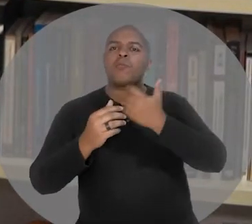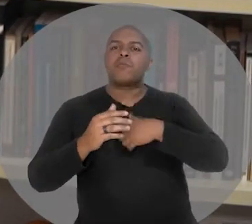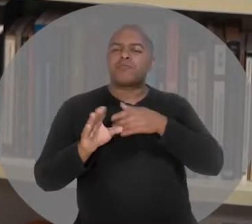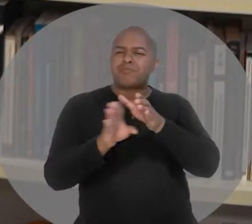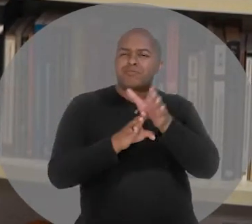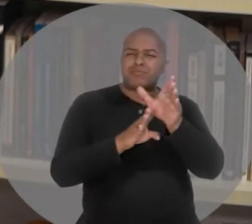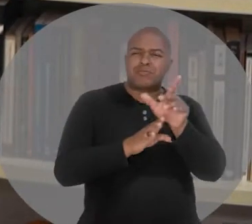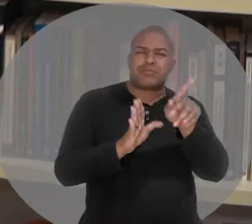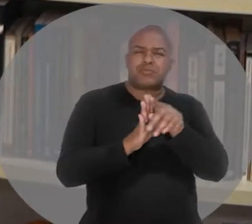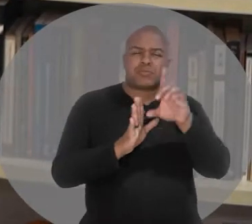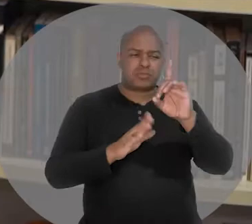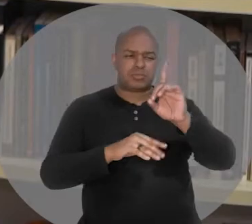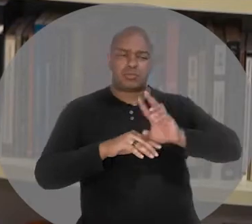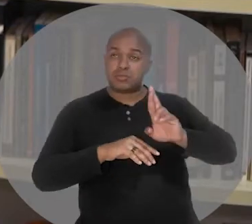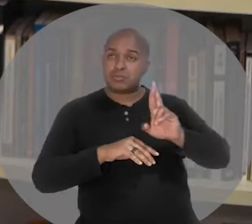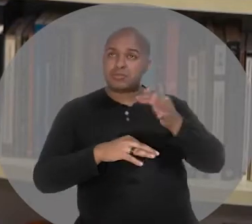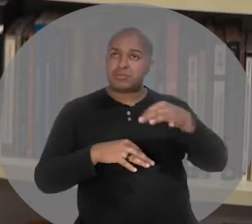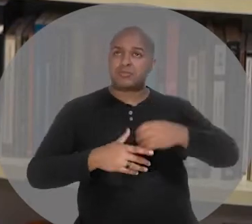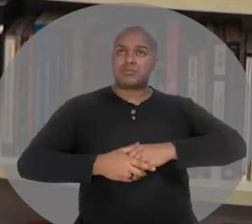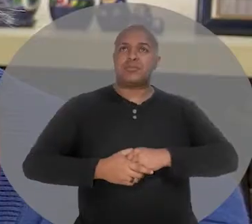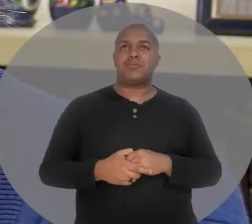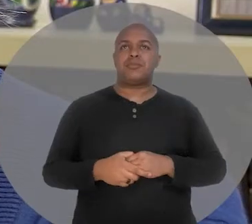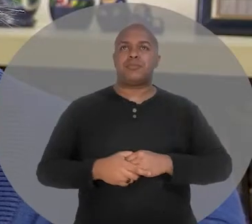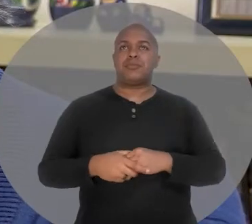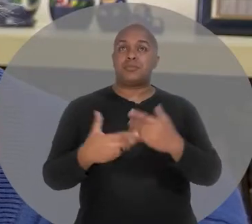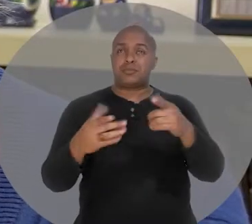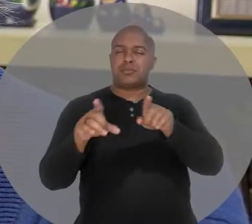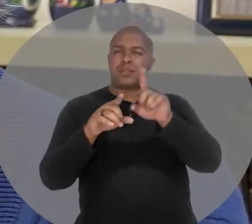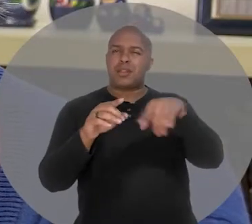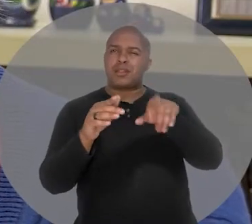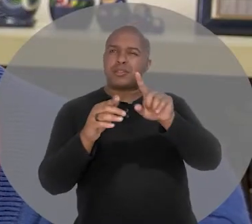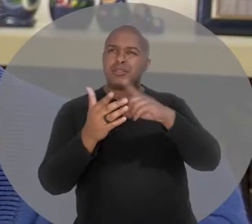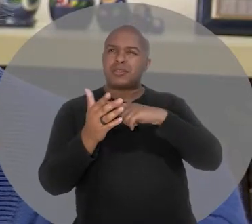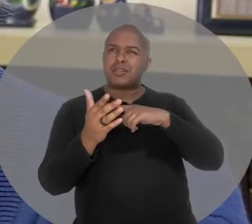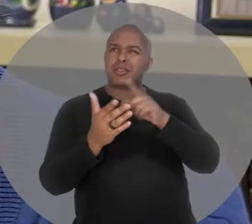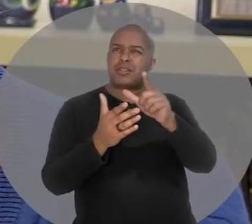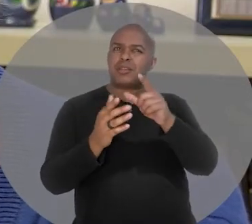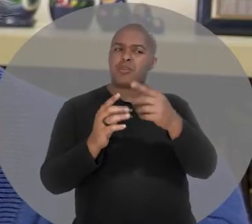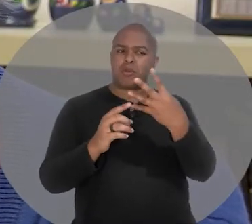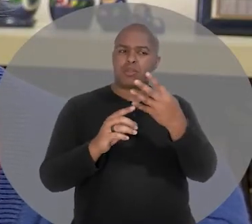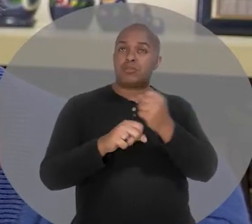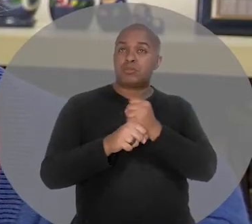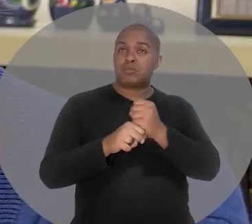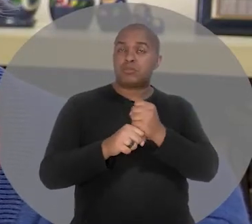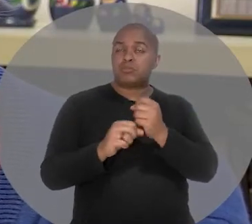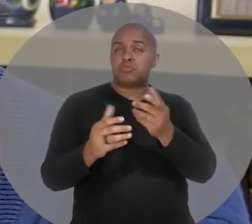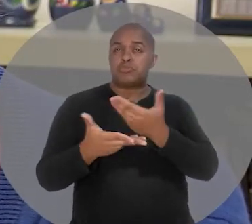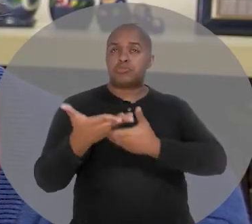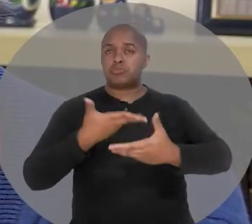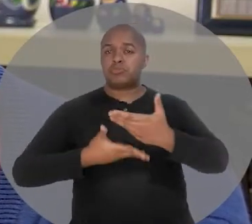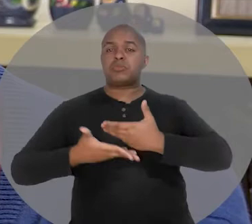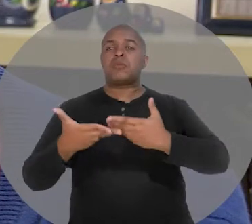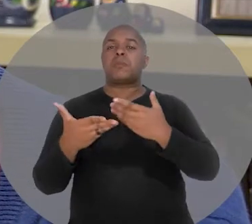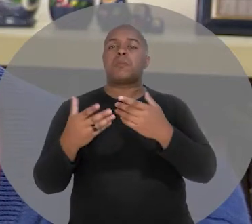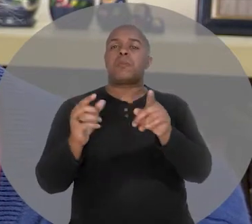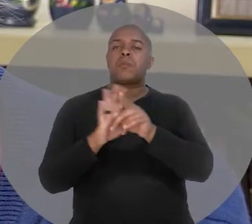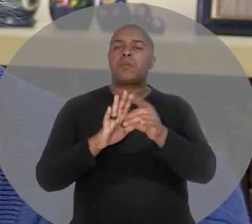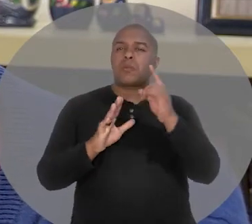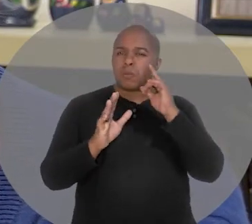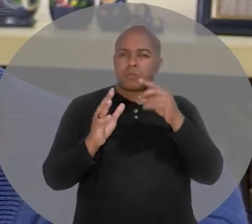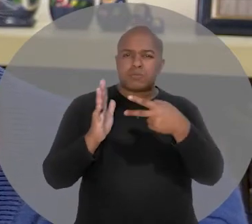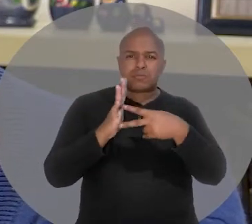minha orientadora no doutorado, né? E aí a gente teve 4 anos de um convívio